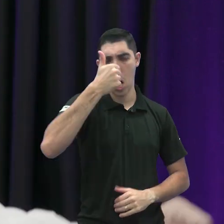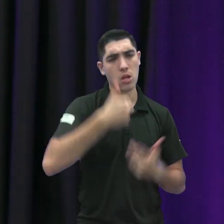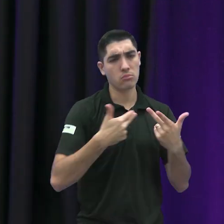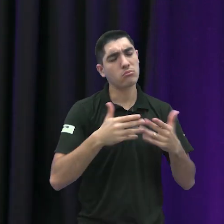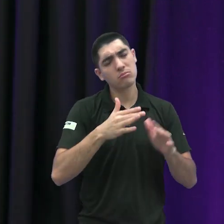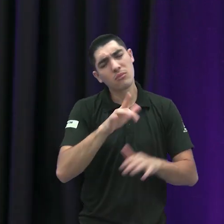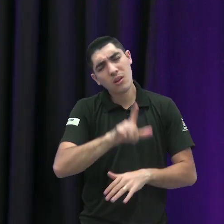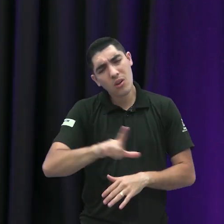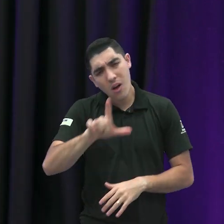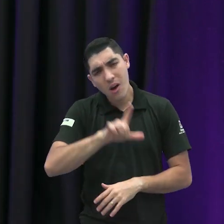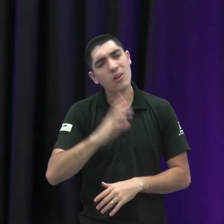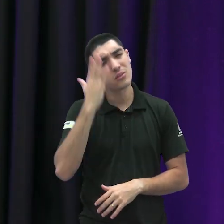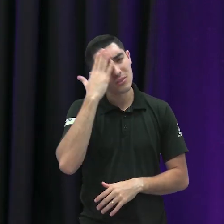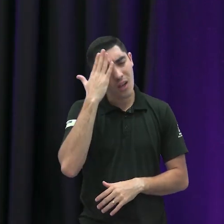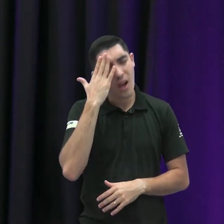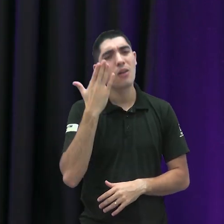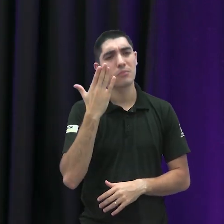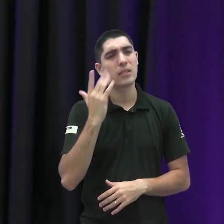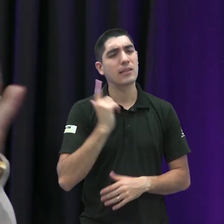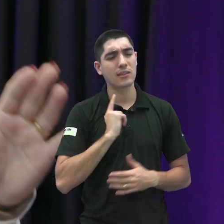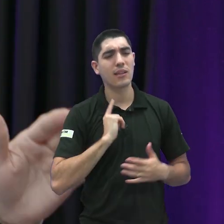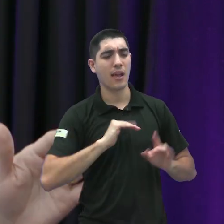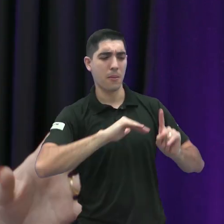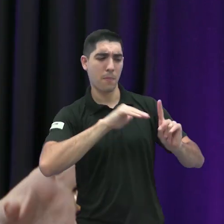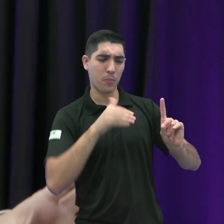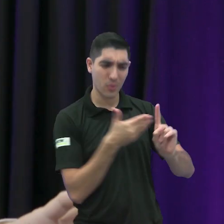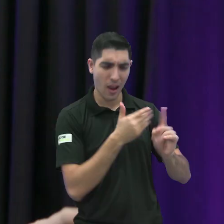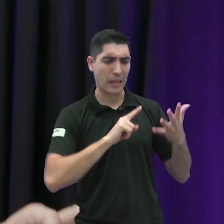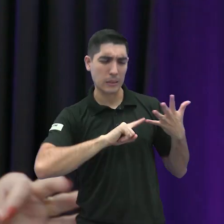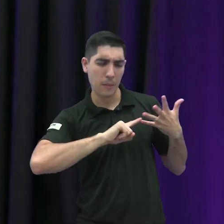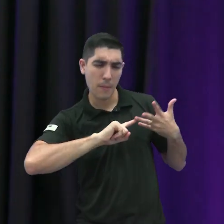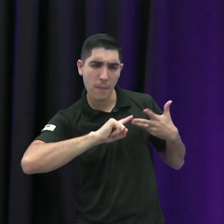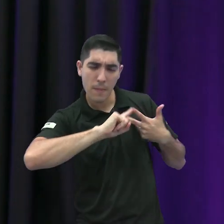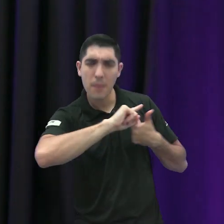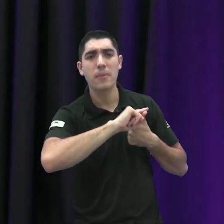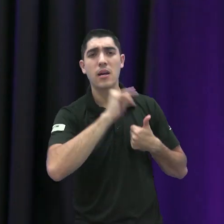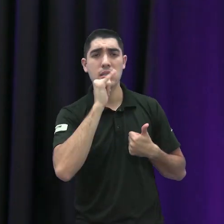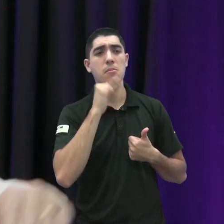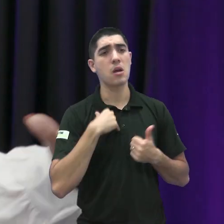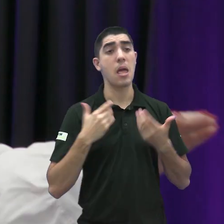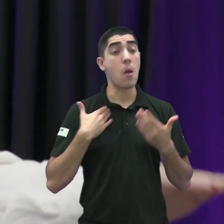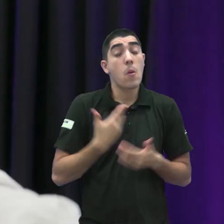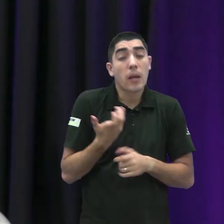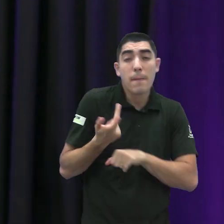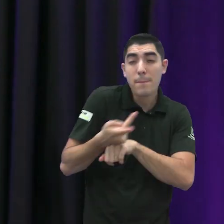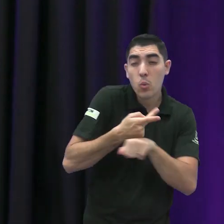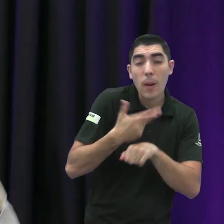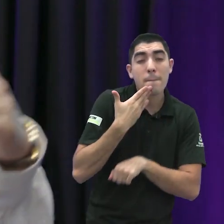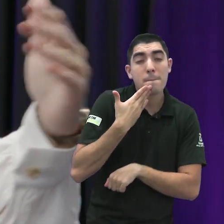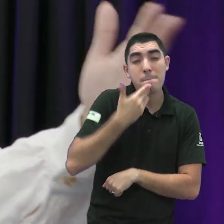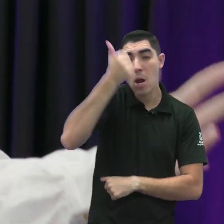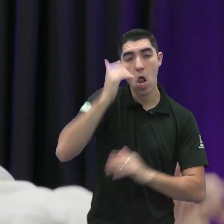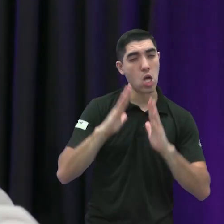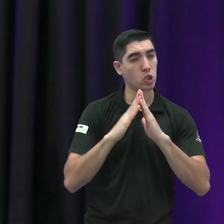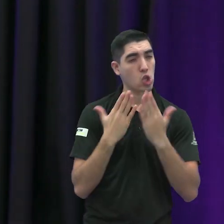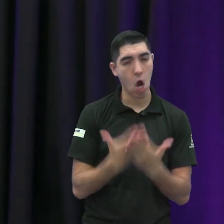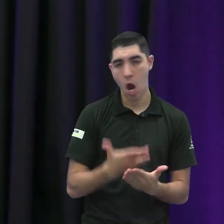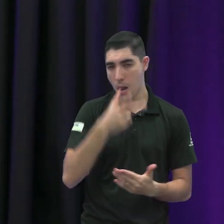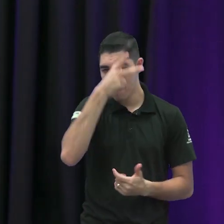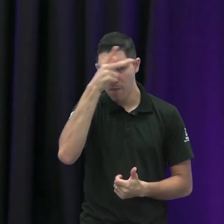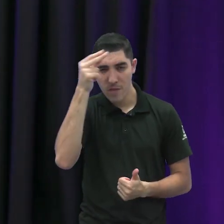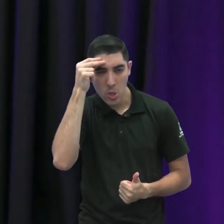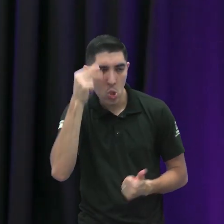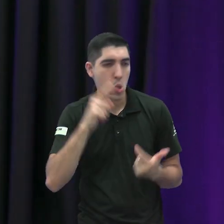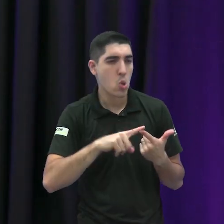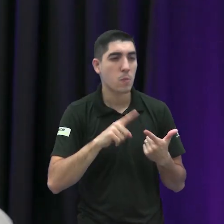que pode. Lógico, a gente está falando de todas as situações, mesmo na escola pública, eu vou buscar a melhor escola possível. Se